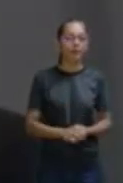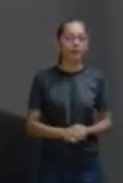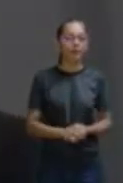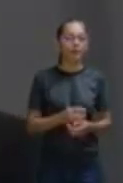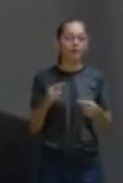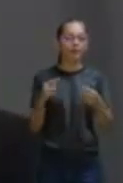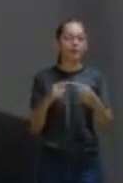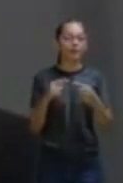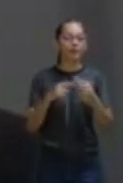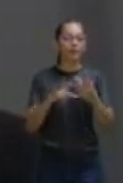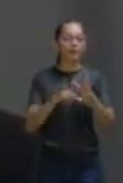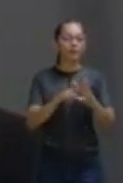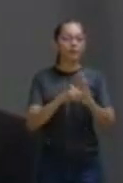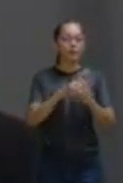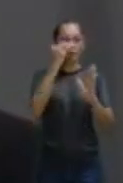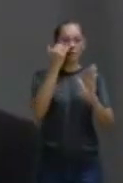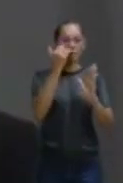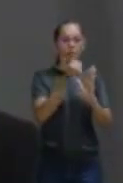Como